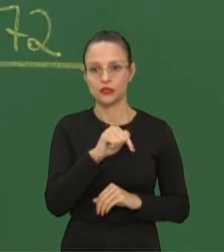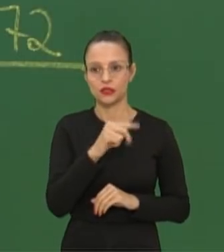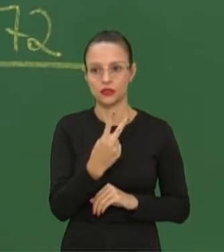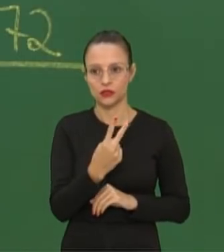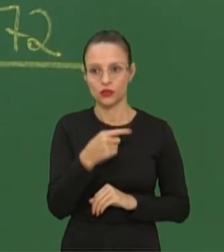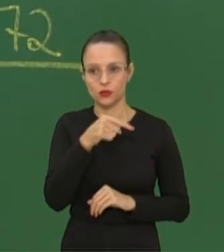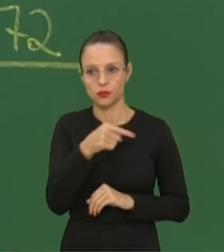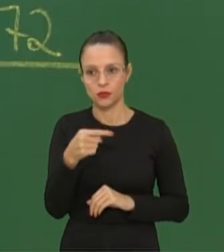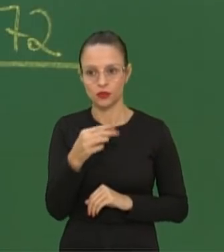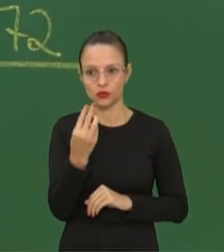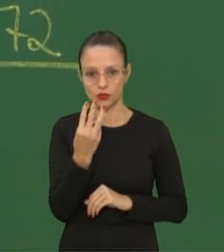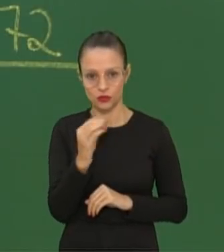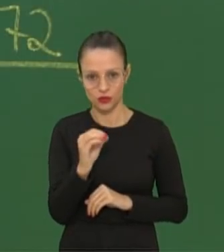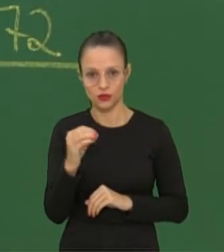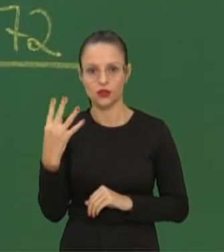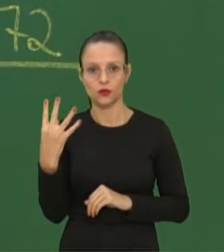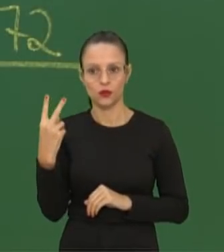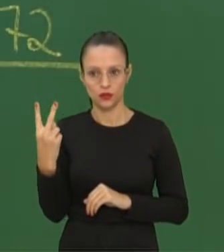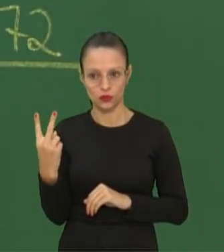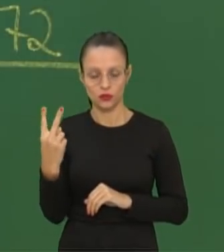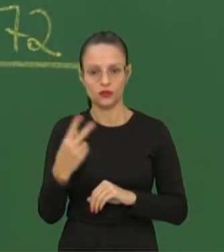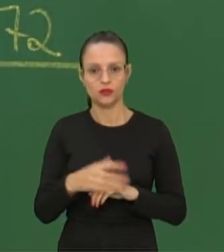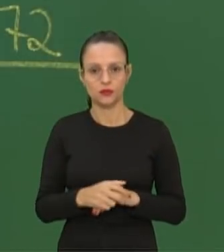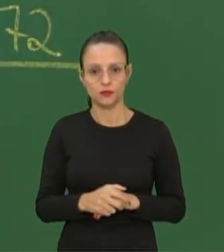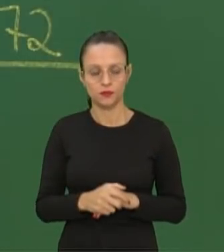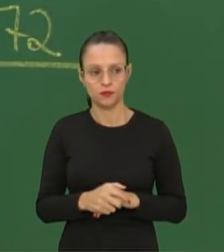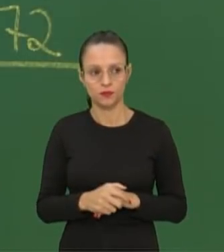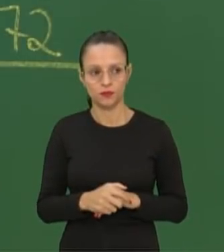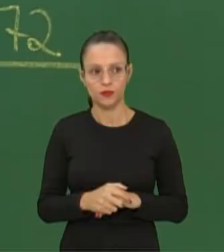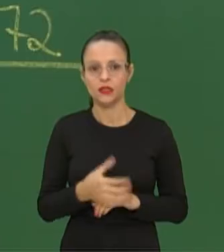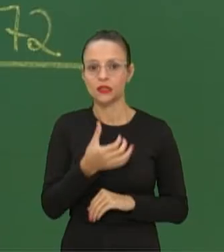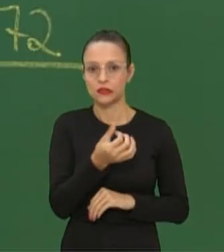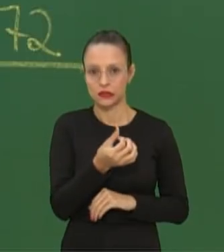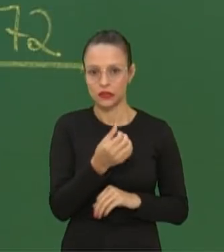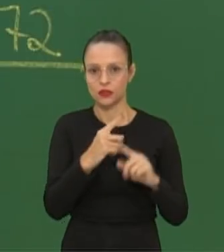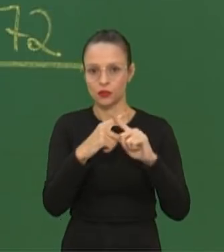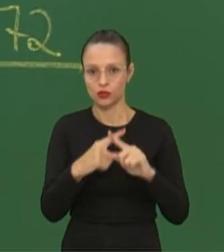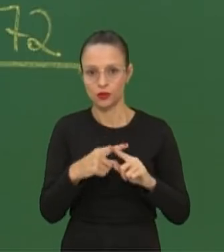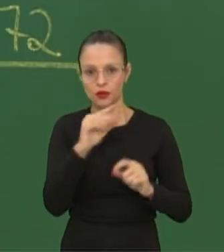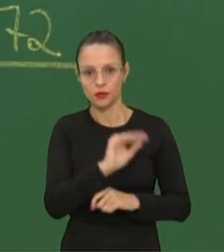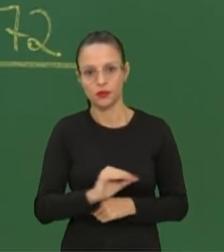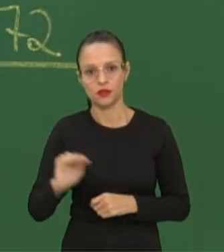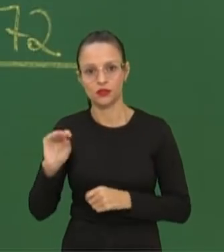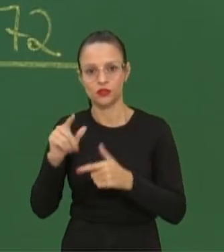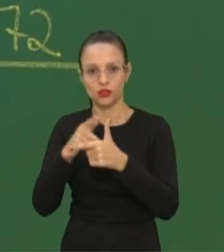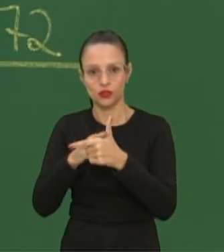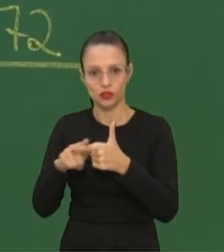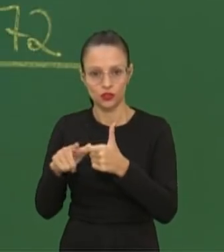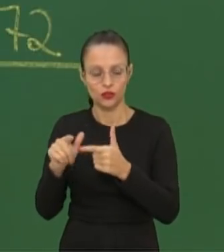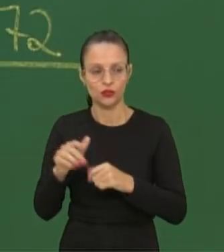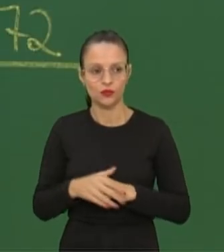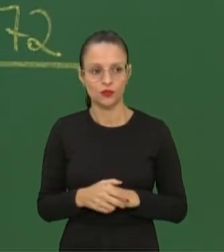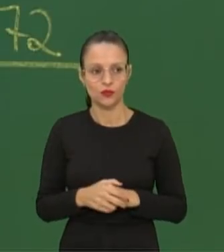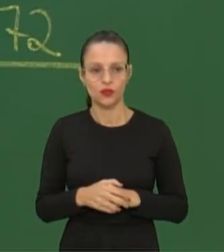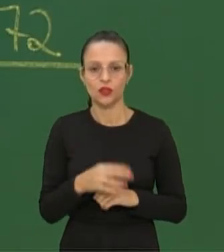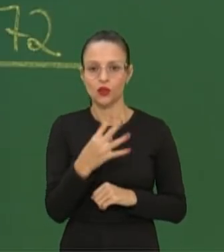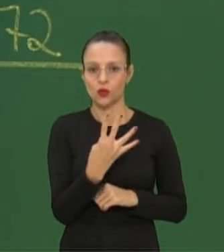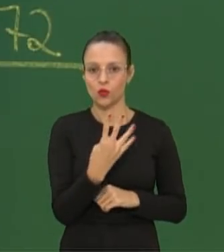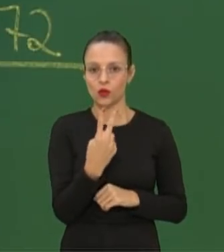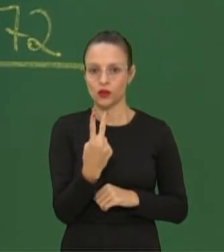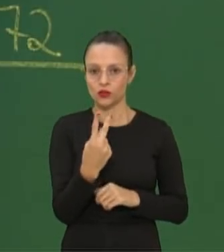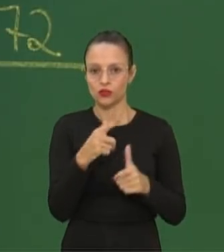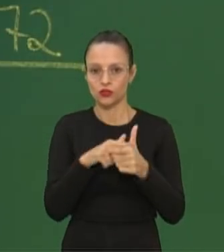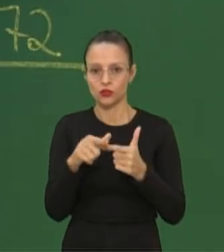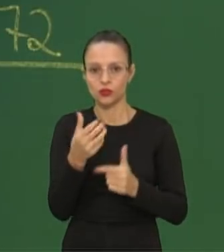72 menos 30 é 42. O 6 está multiplicando, passa para o outro lado dividindo. 42 por 6